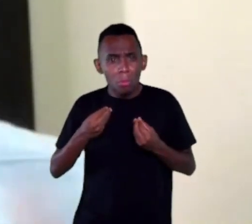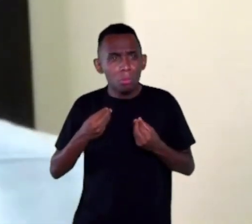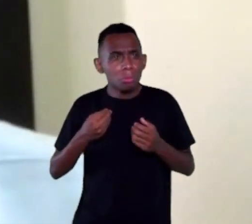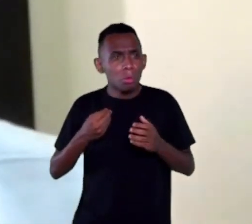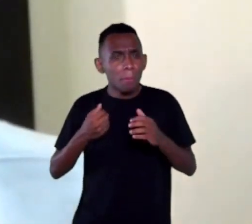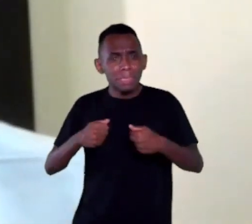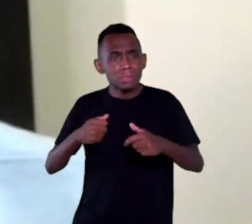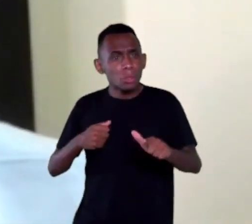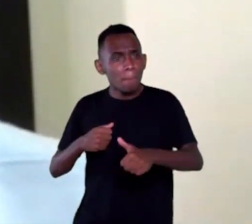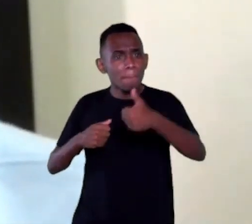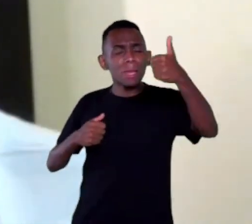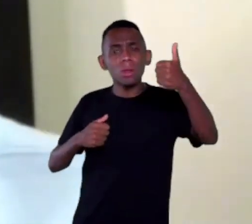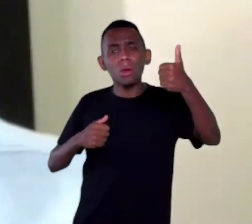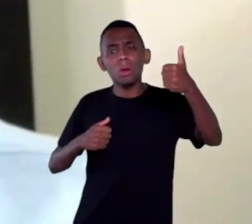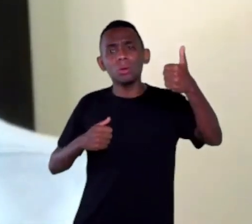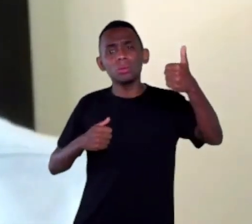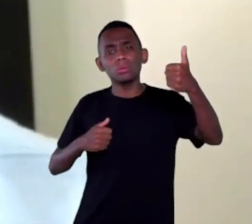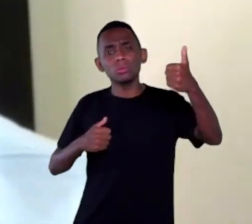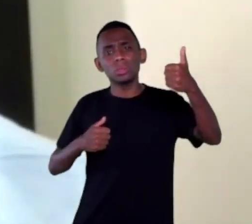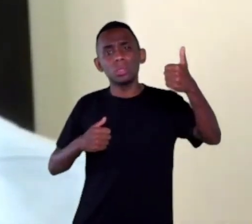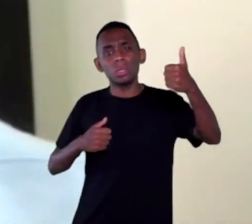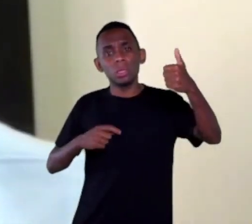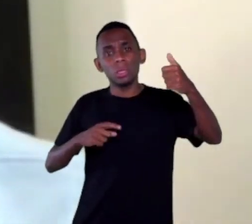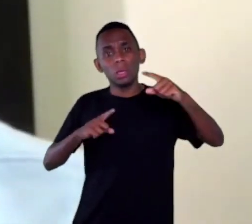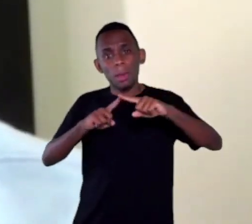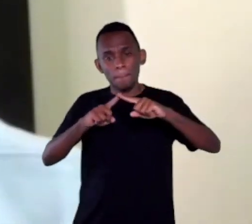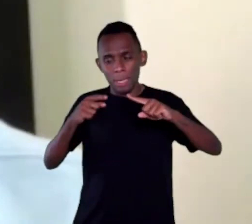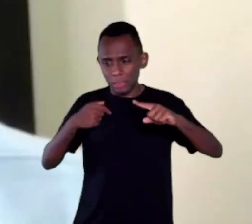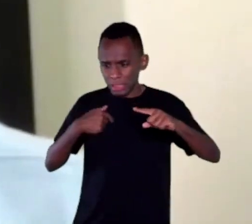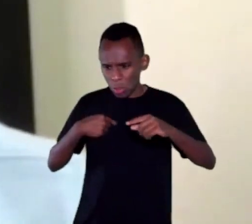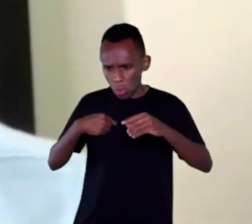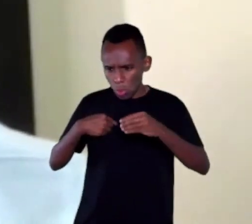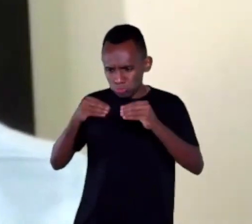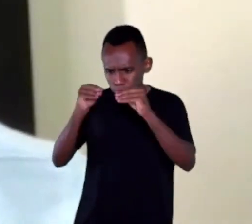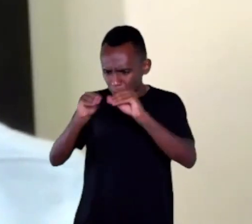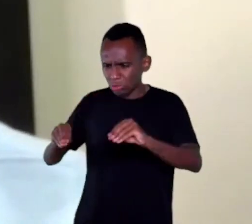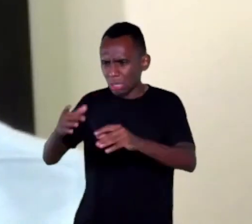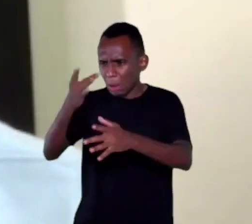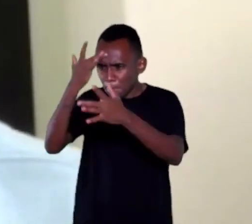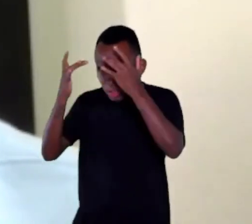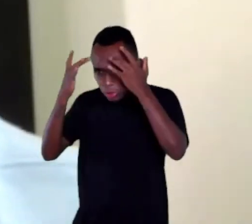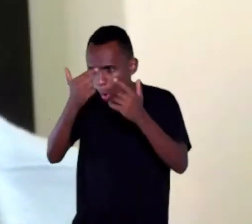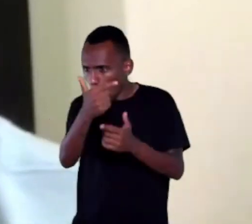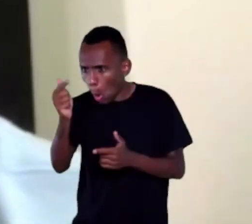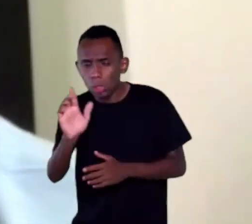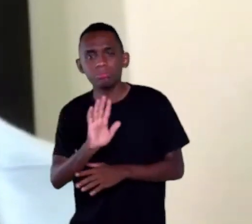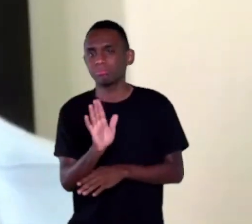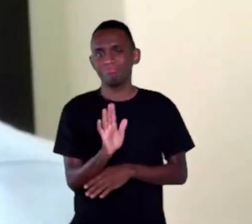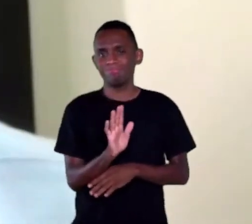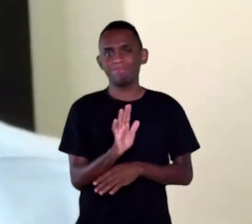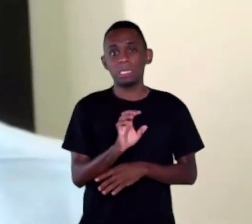eu sou ainda essa pessoa que nunca prejudico ninguém. Eu não quero mal de ninguém. Se eu não puder te ajudar, eu não te